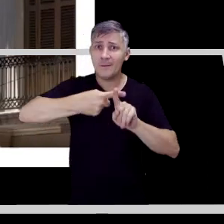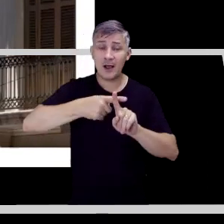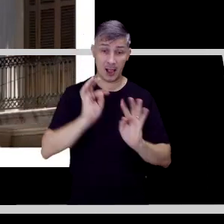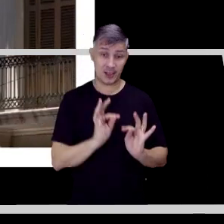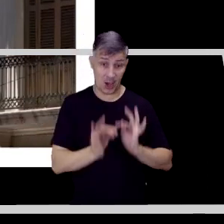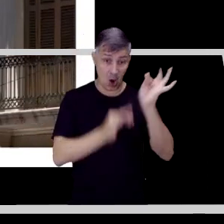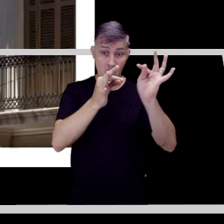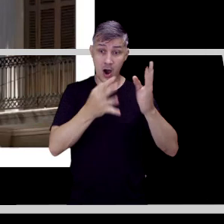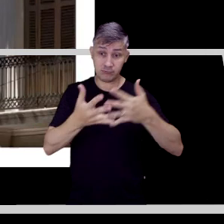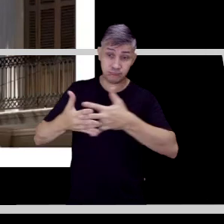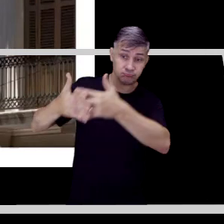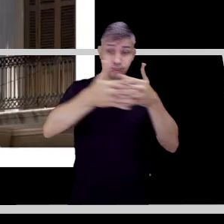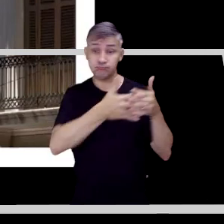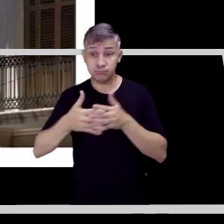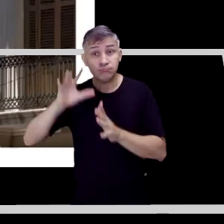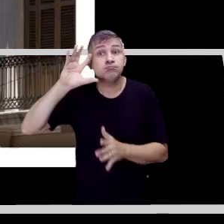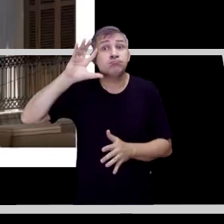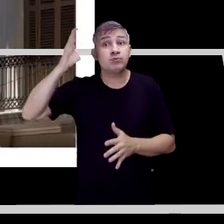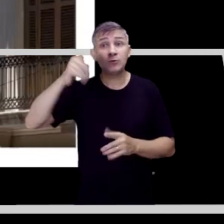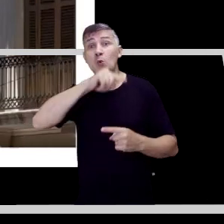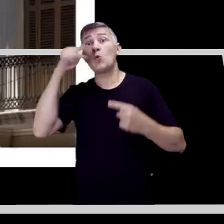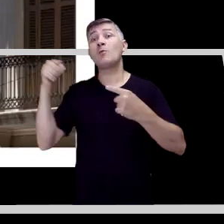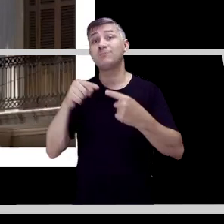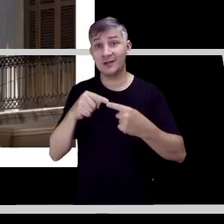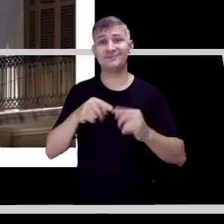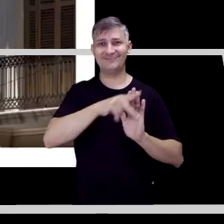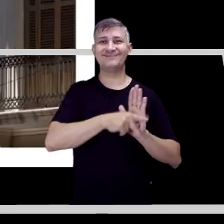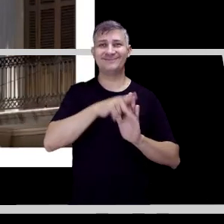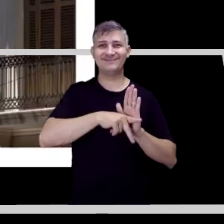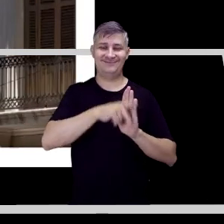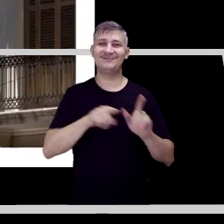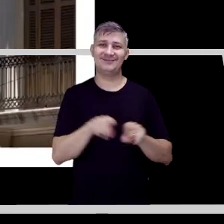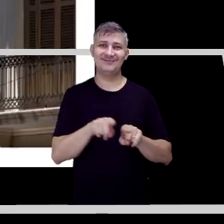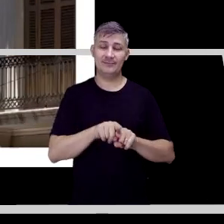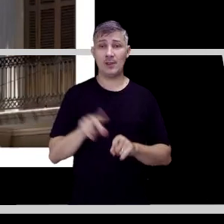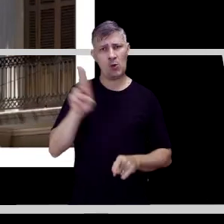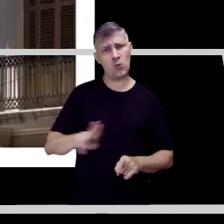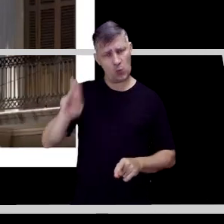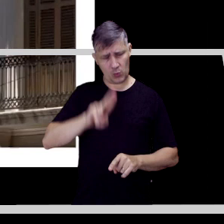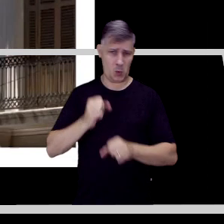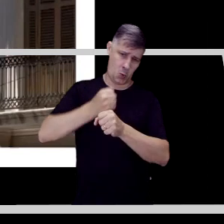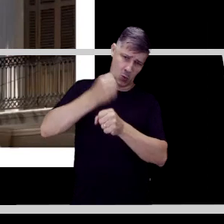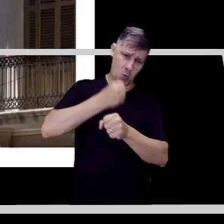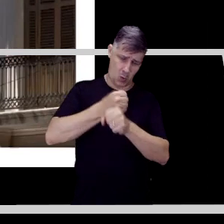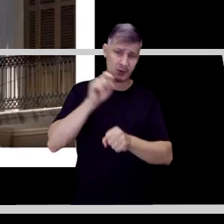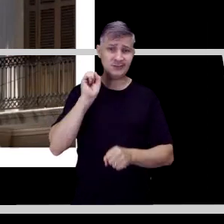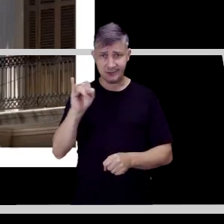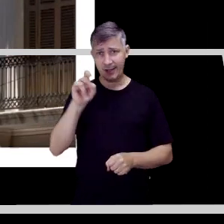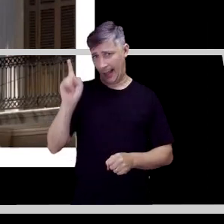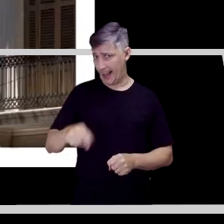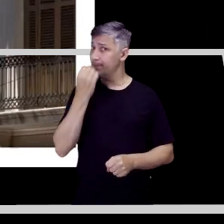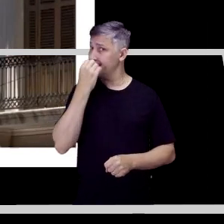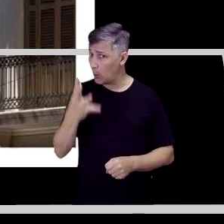também como a tecnologia vai interatuar com o resultado que a gente está buscando no projeto, né? Então, a gente usa a pré-fabricação se a pré-fabricação